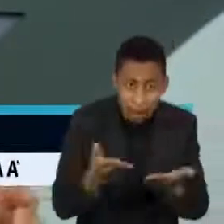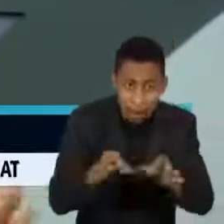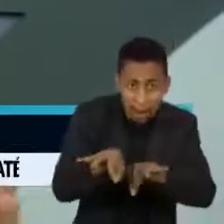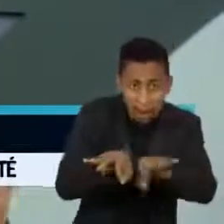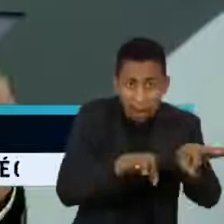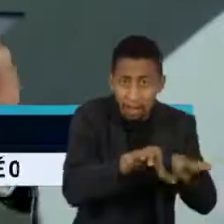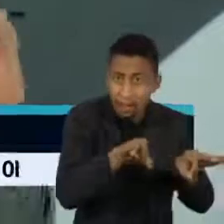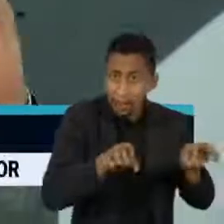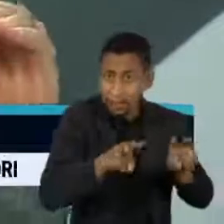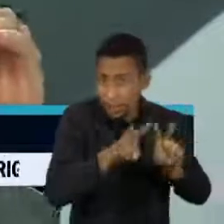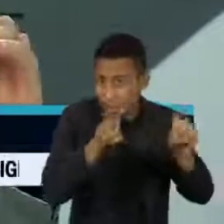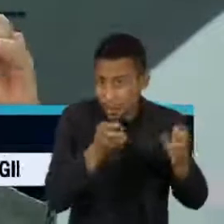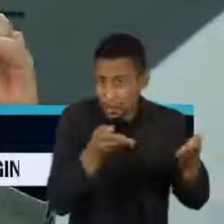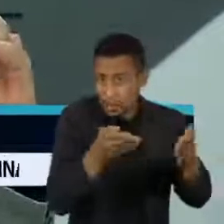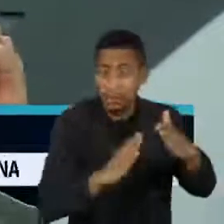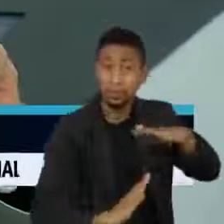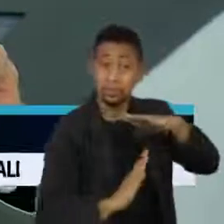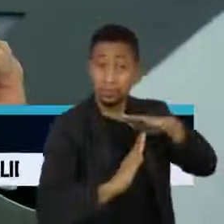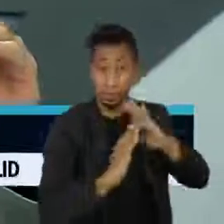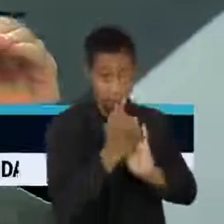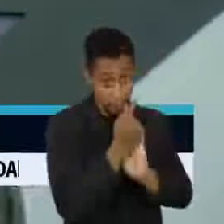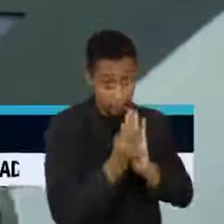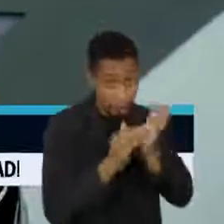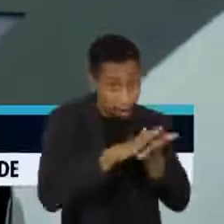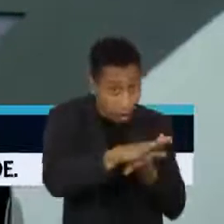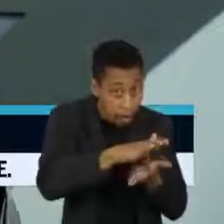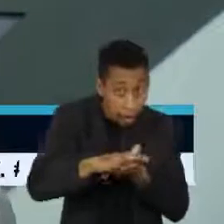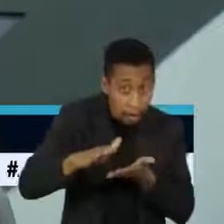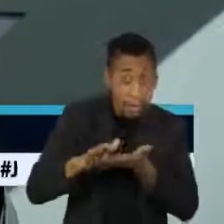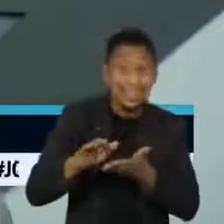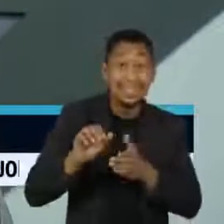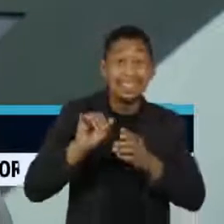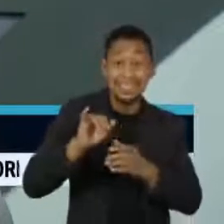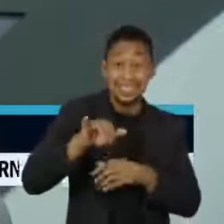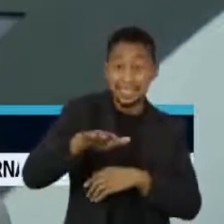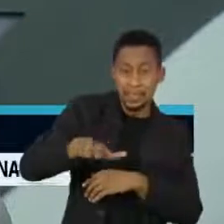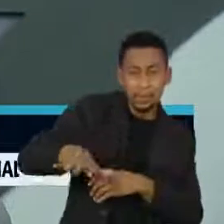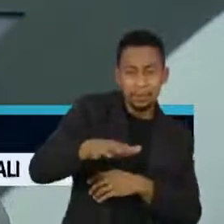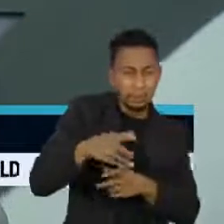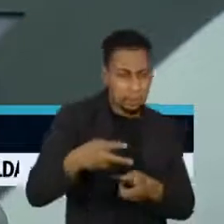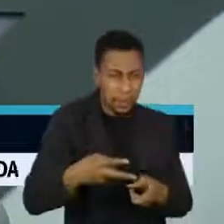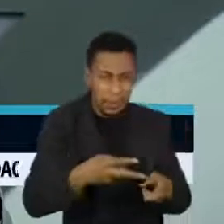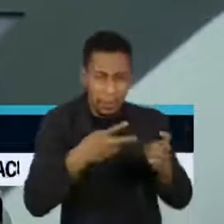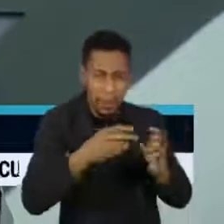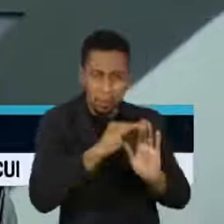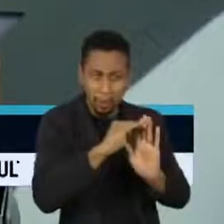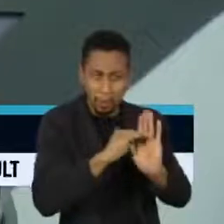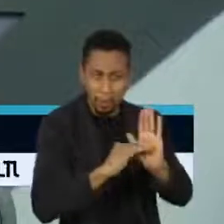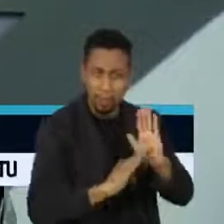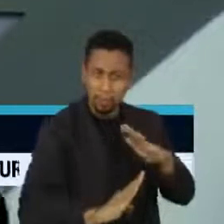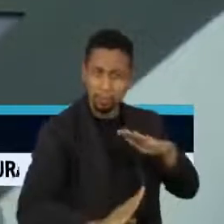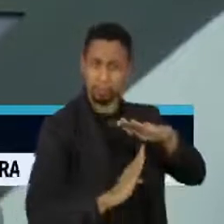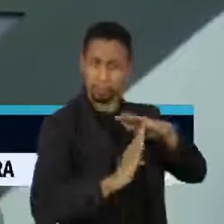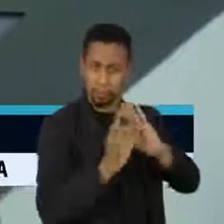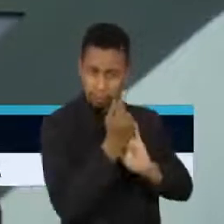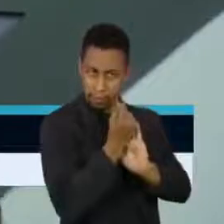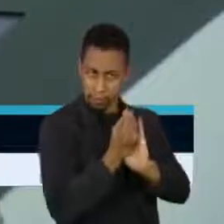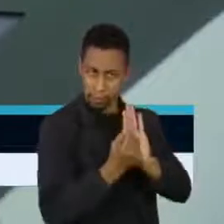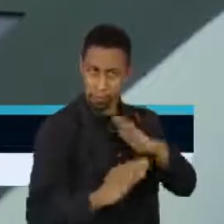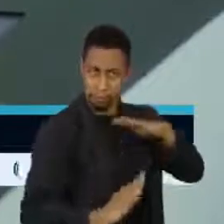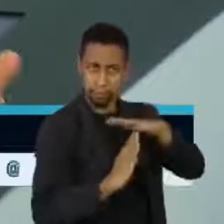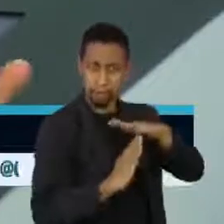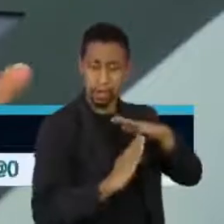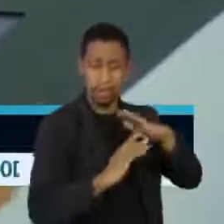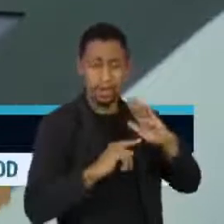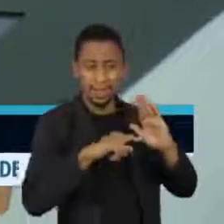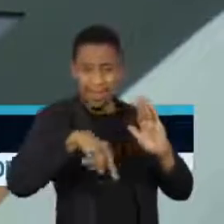com essa questão do teto de gastos se o mercado percebe que o teto não vai ser respeitado você tem elevação que não